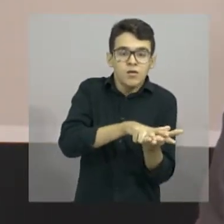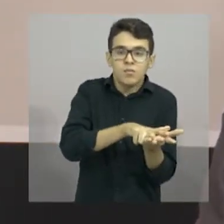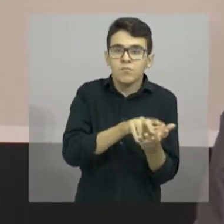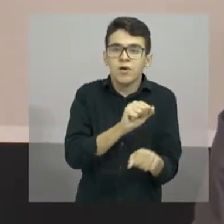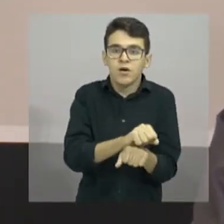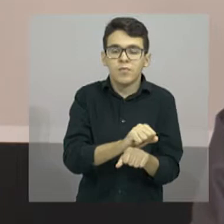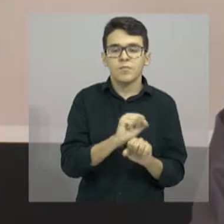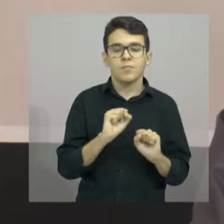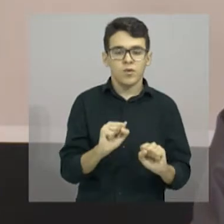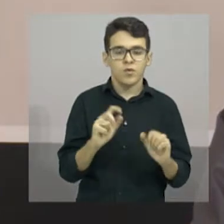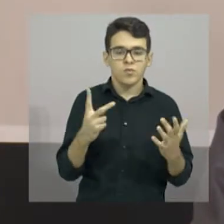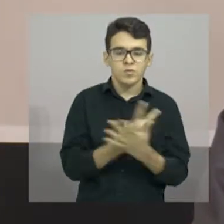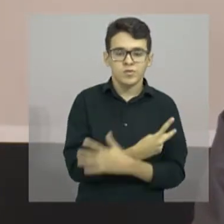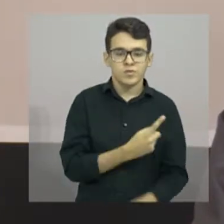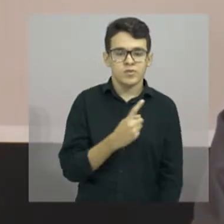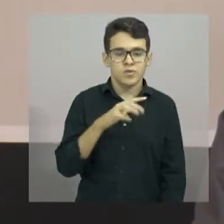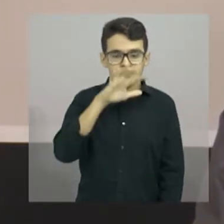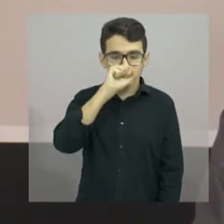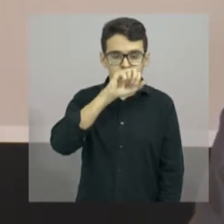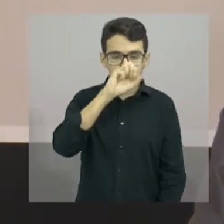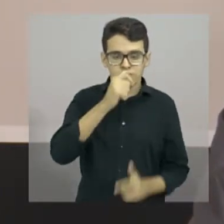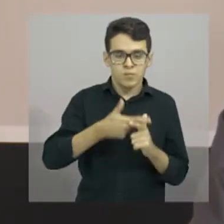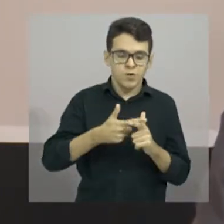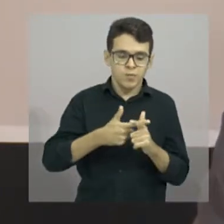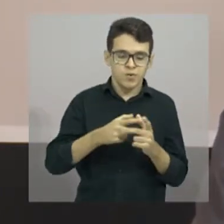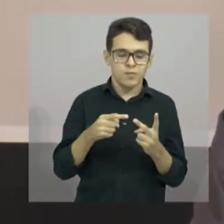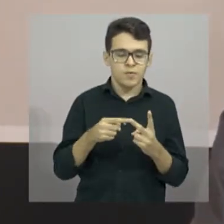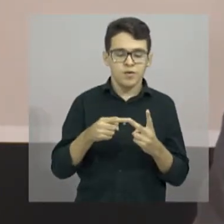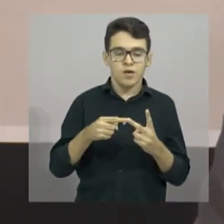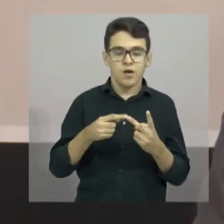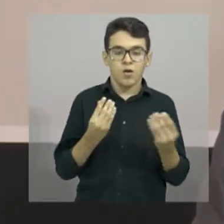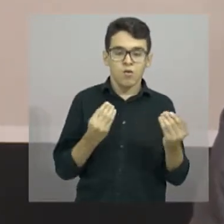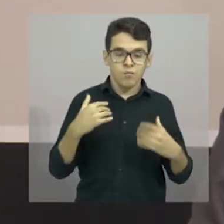Problemas respiratórios, problema de mobilidade, ele vai ter o sistema